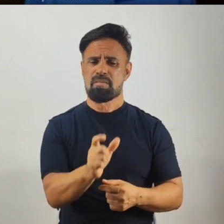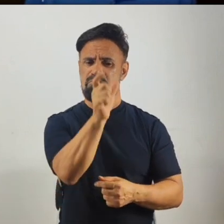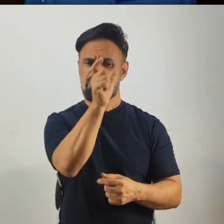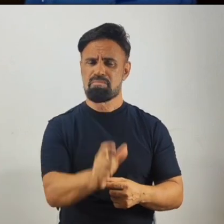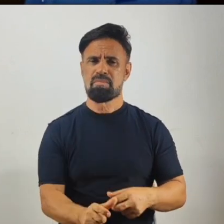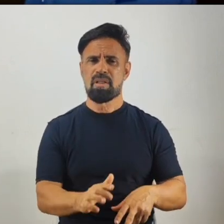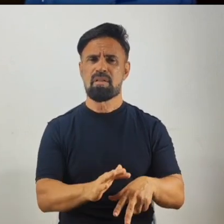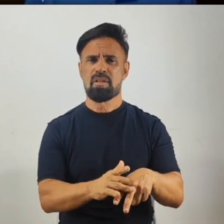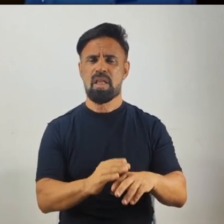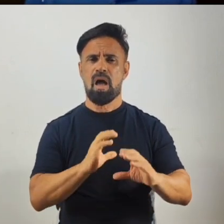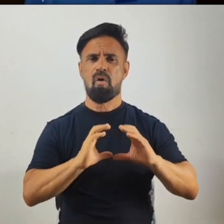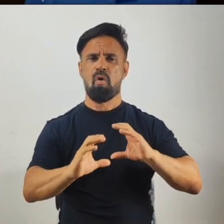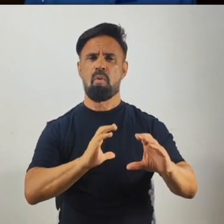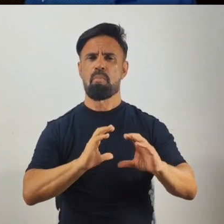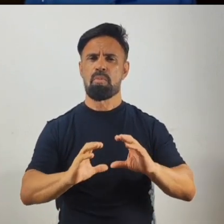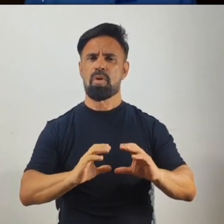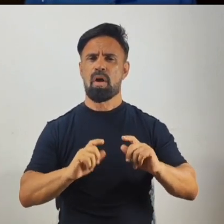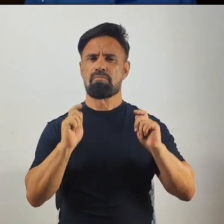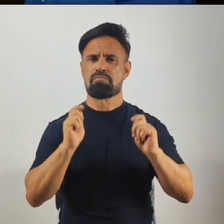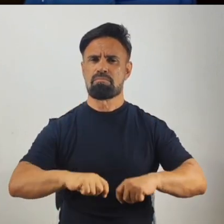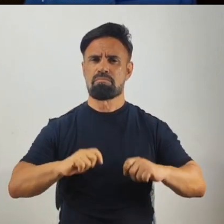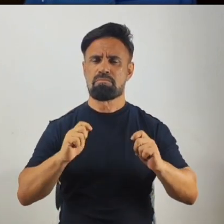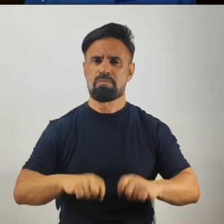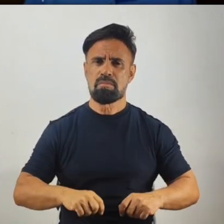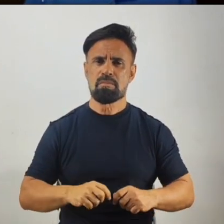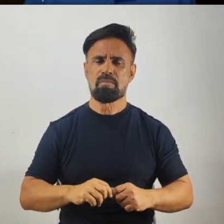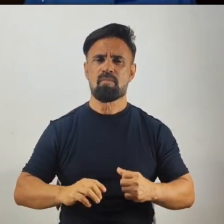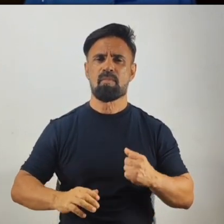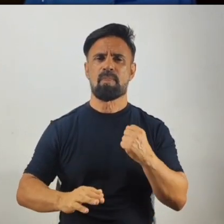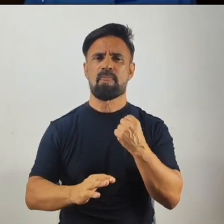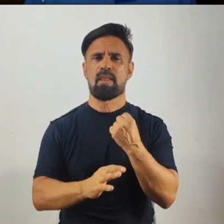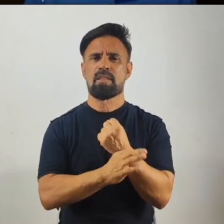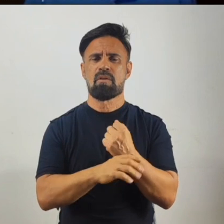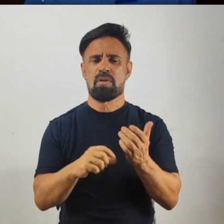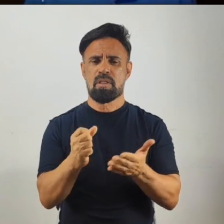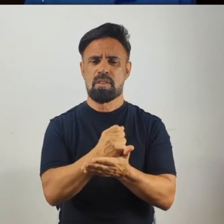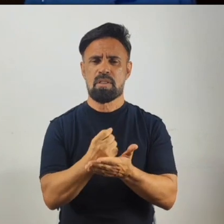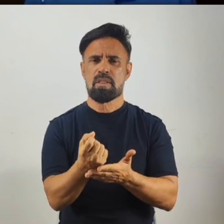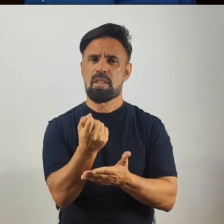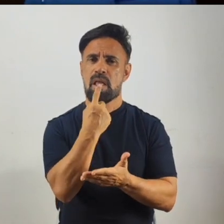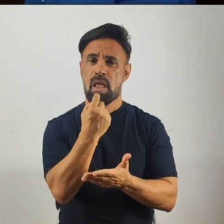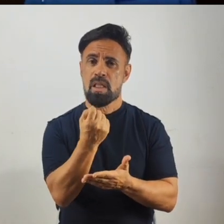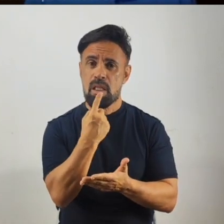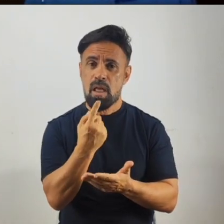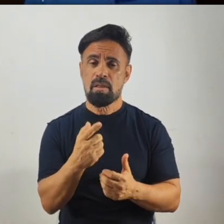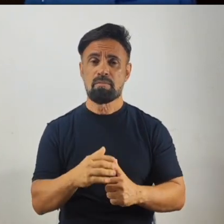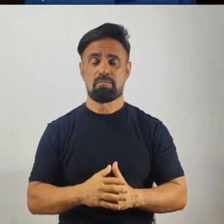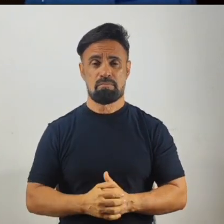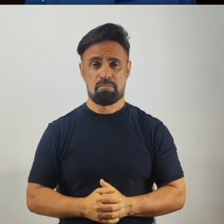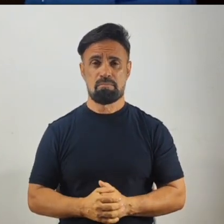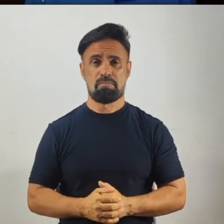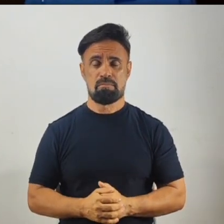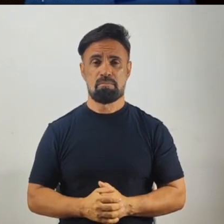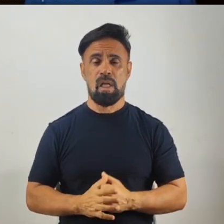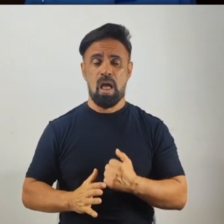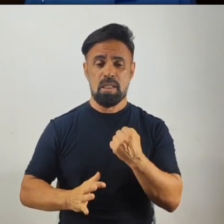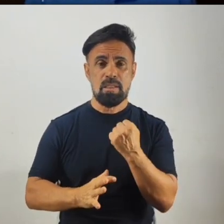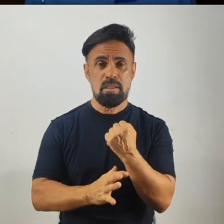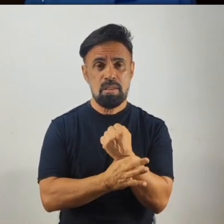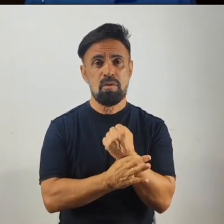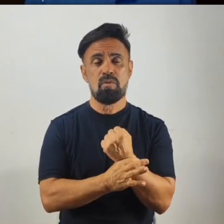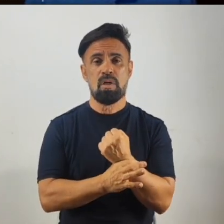a identificação correta dos pacientes, a comunicação efetiva, a segurança de medicamentos de